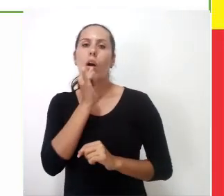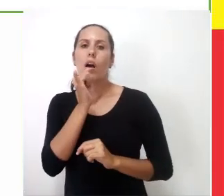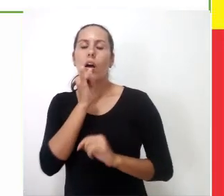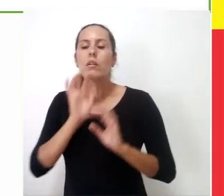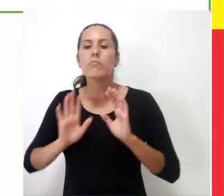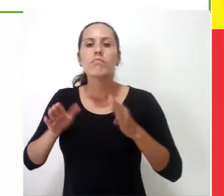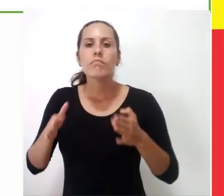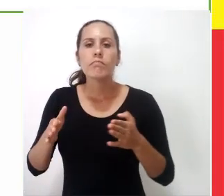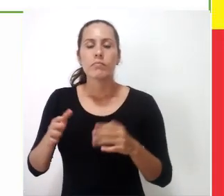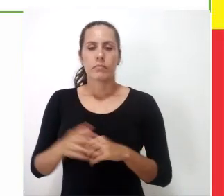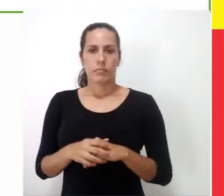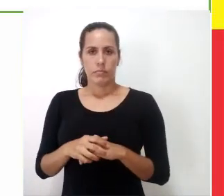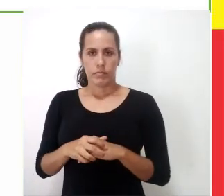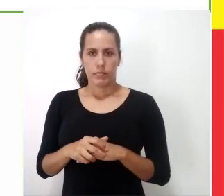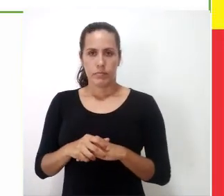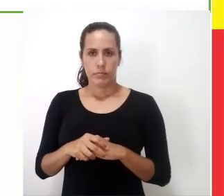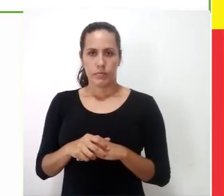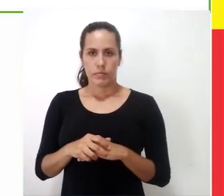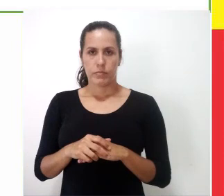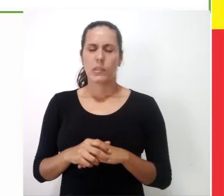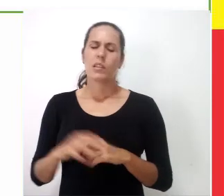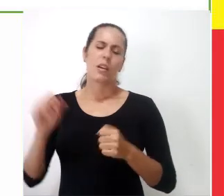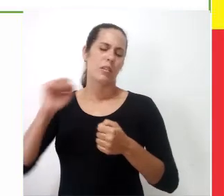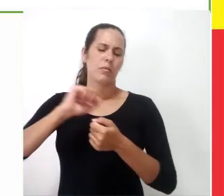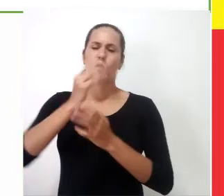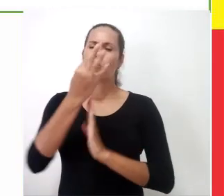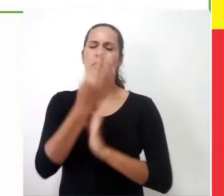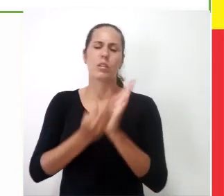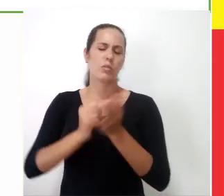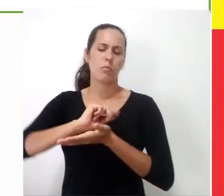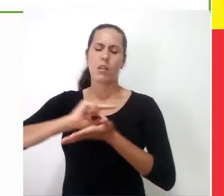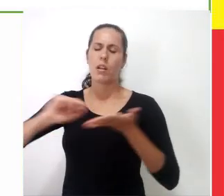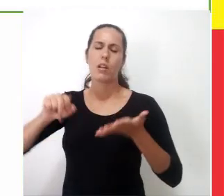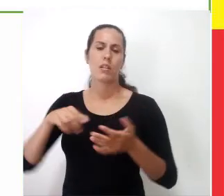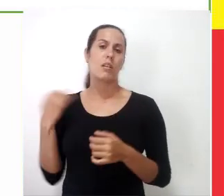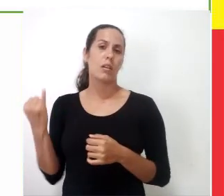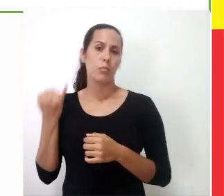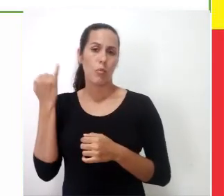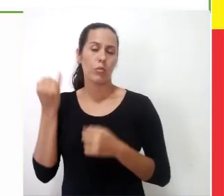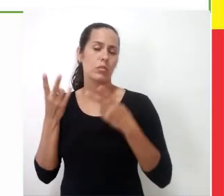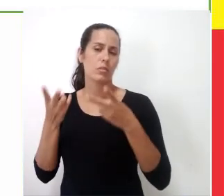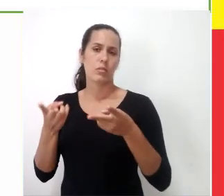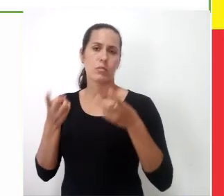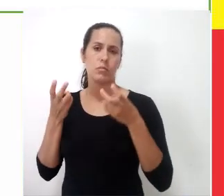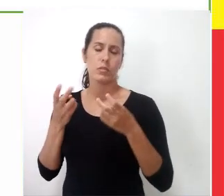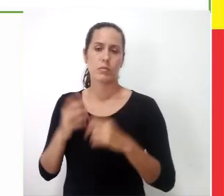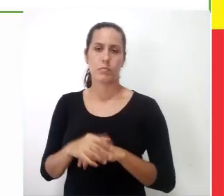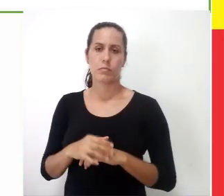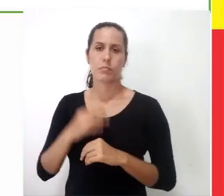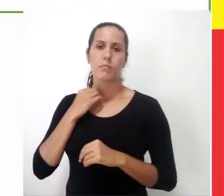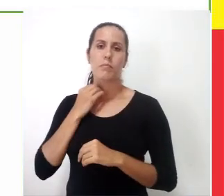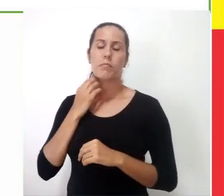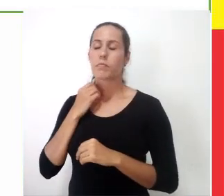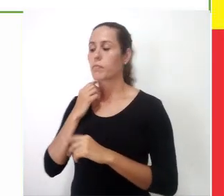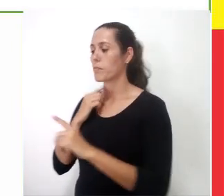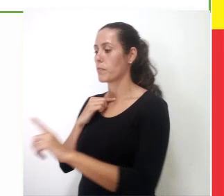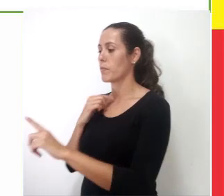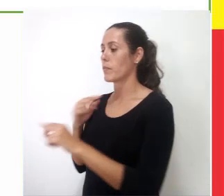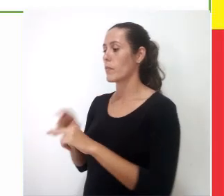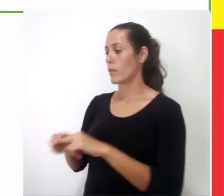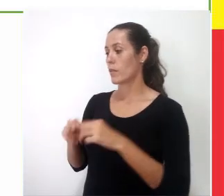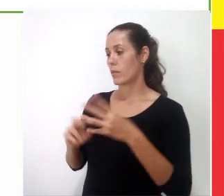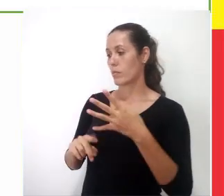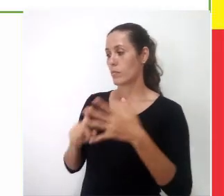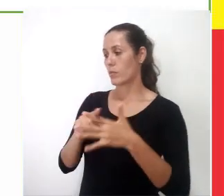a exemplificação. Aí tem tantos exemplos e assim vai o texto. É importante observar isso. Nós temos